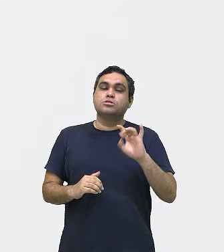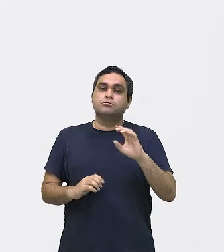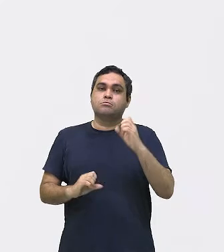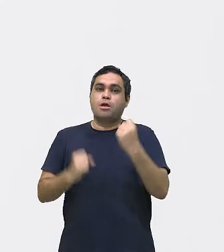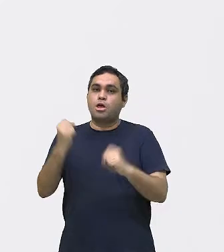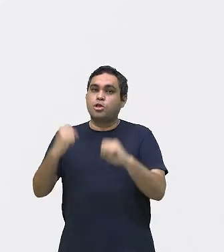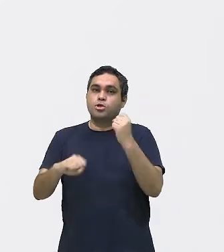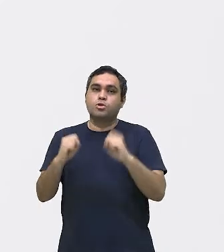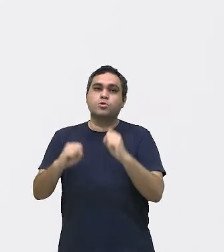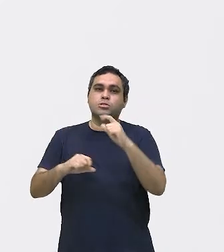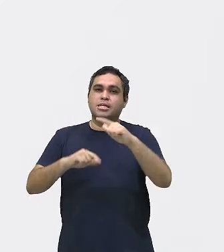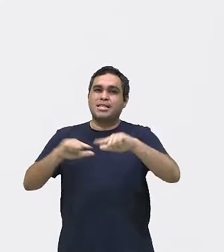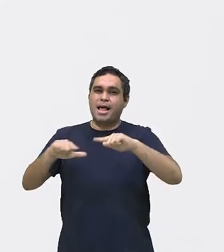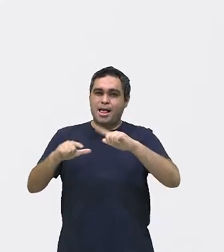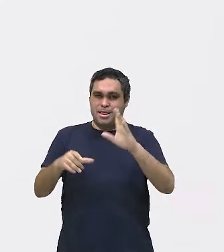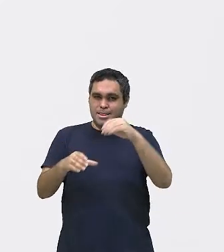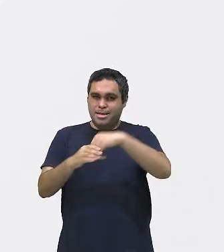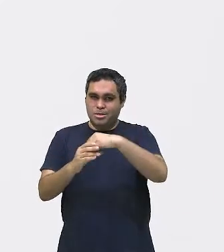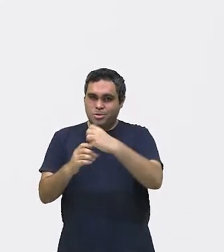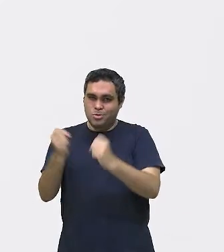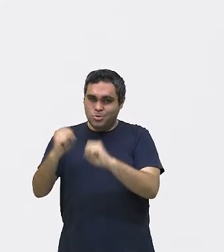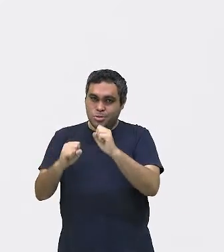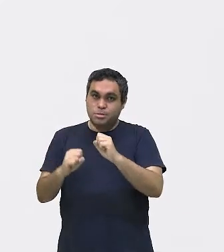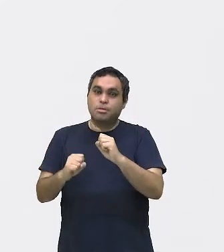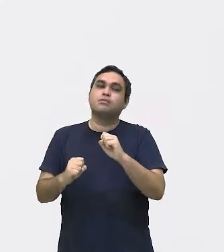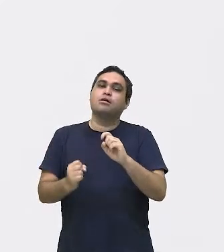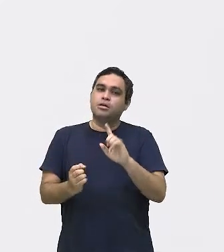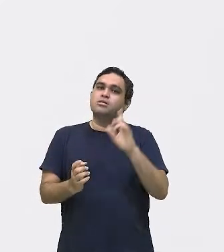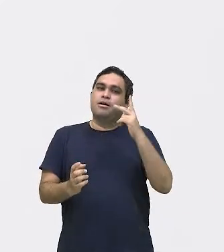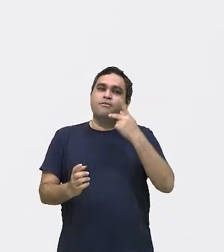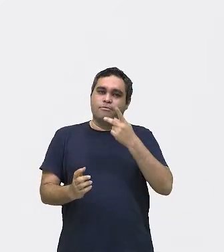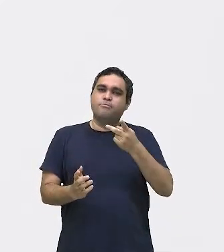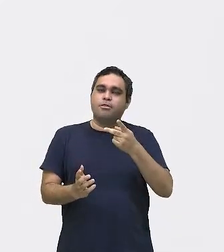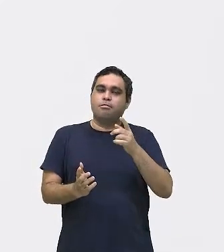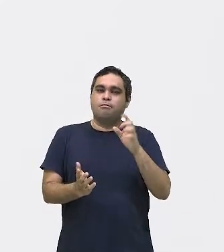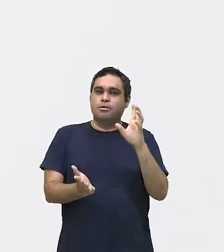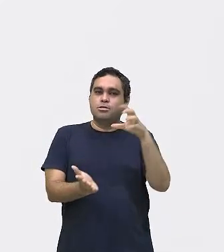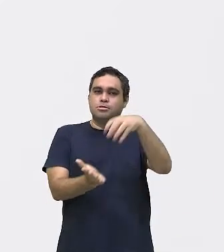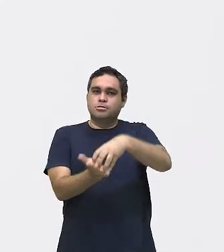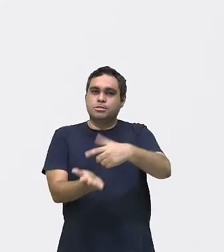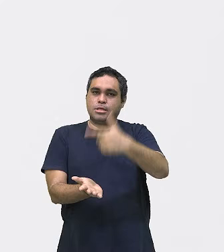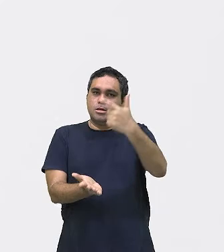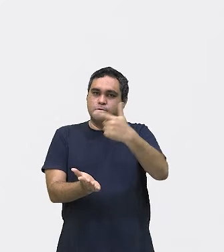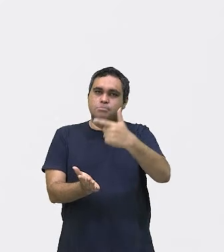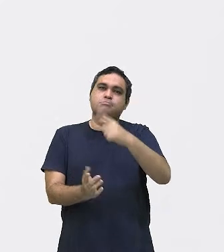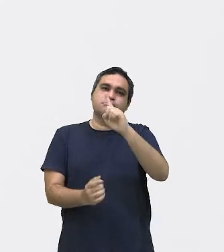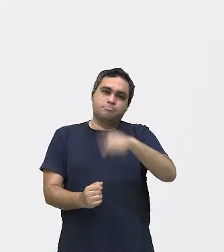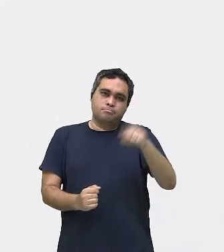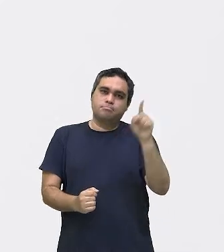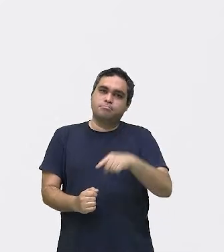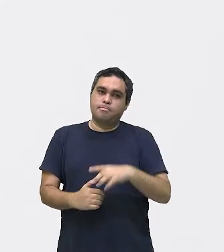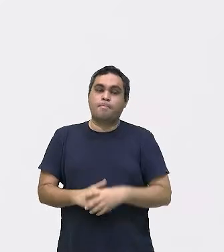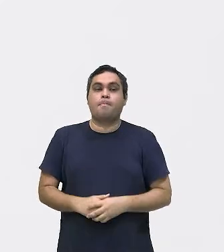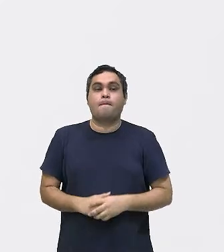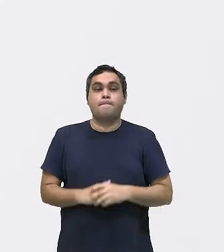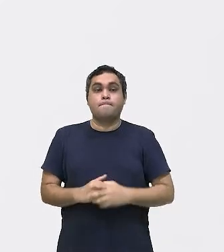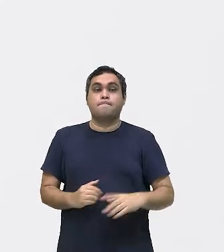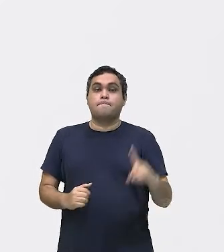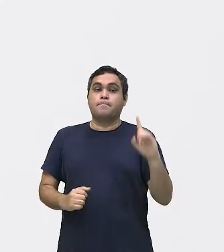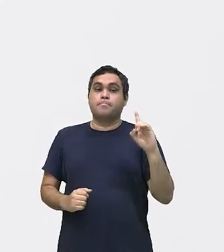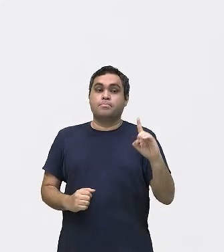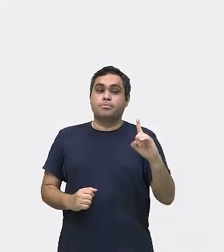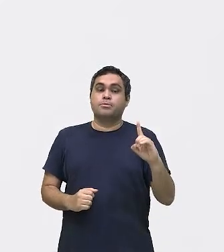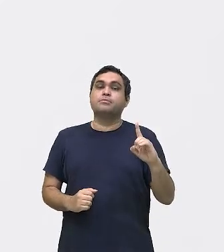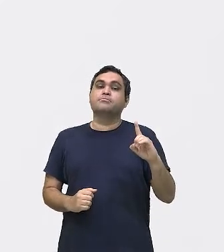indústria. Aí a gente tem também setor secundário, né? Então a gente já excluiria essa alternativa. Letra D,